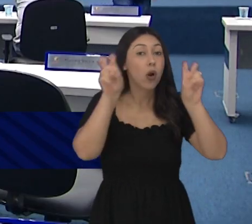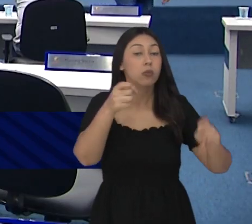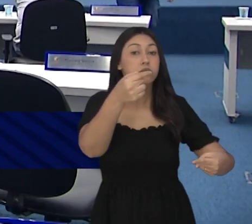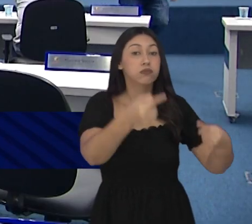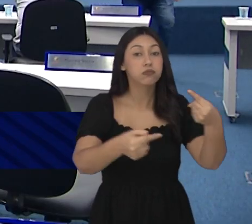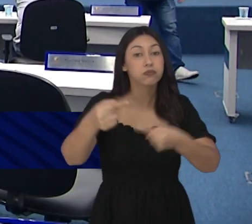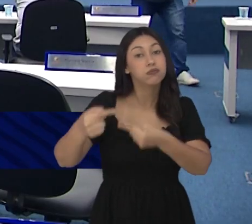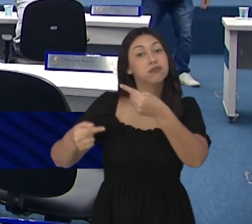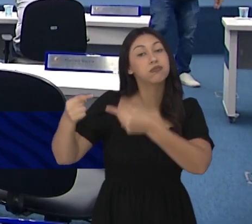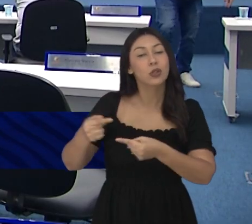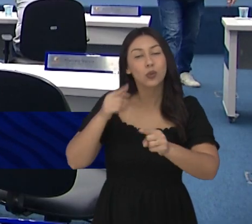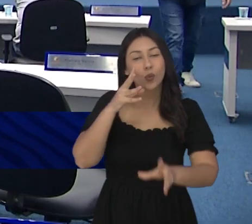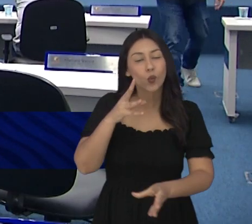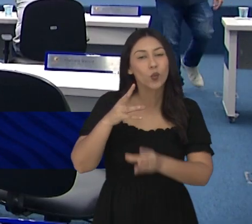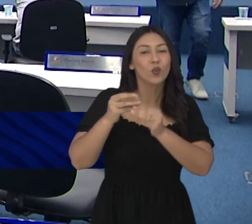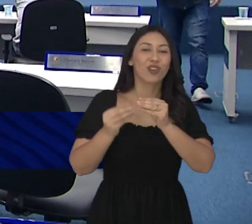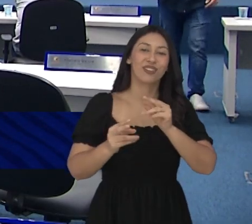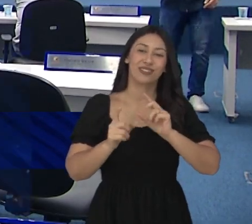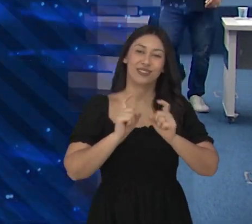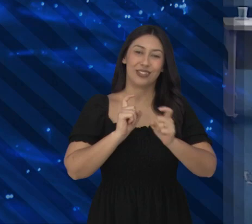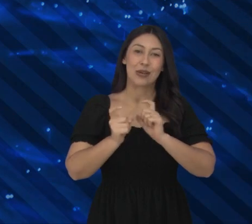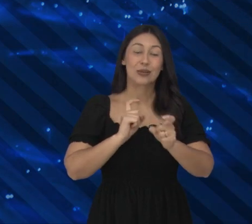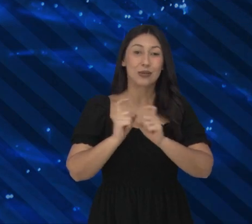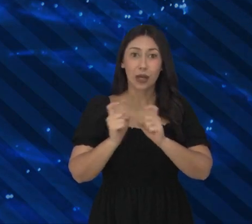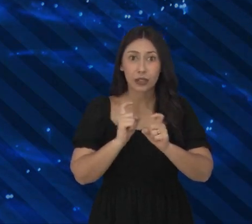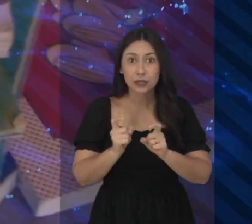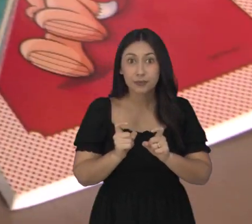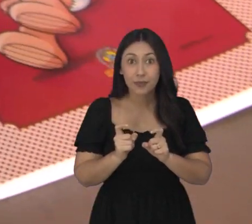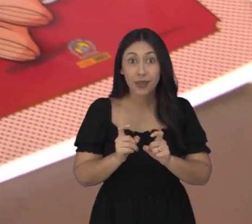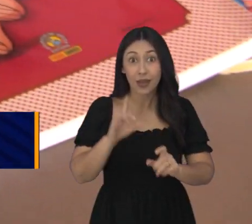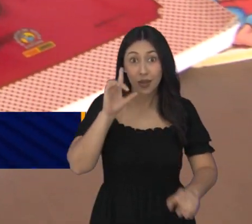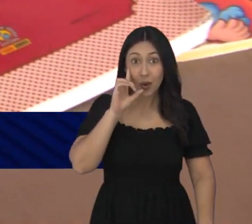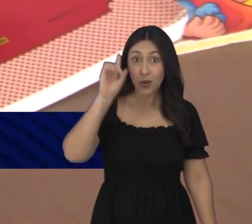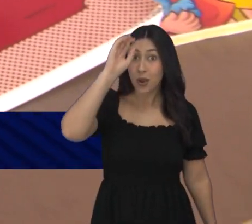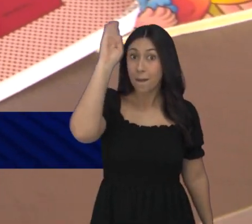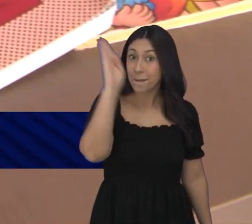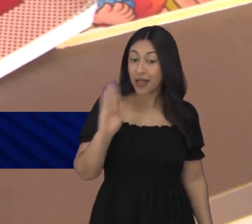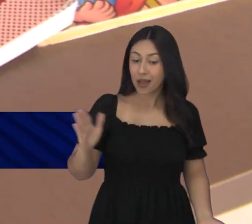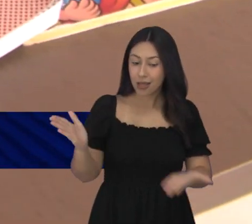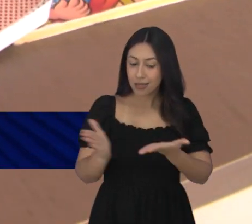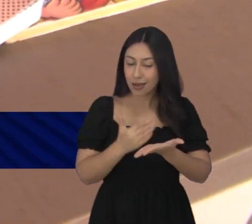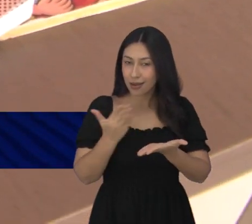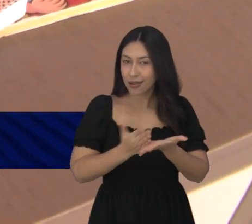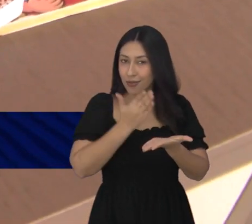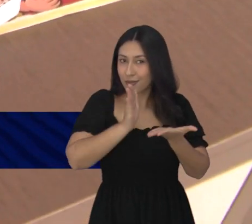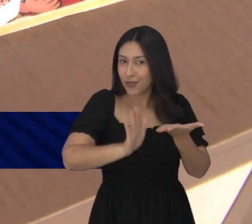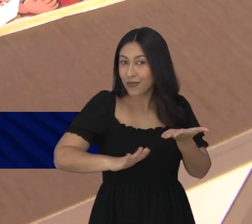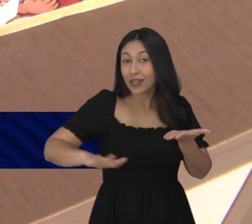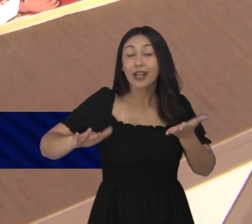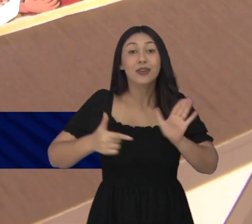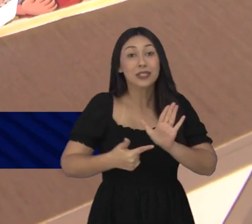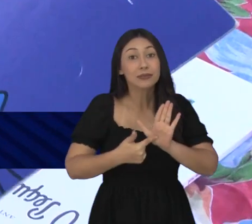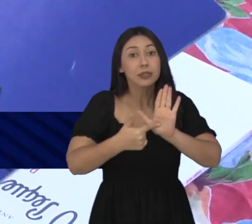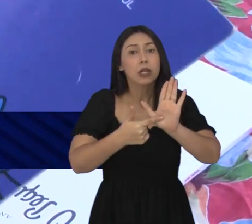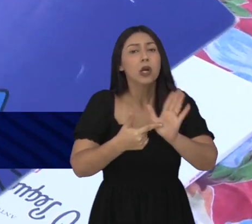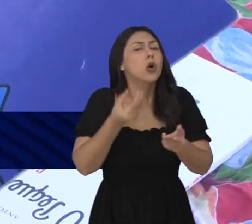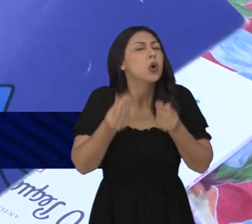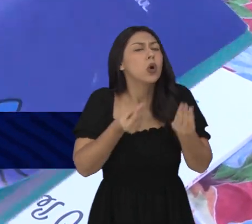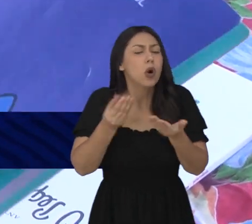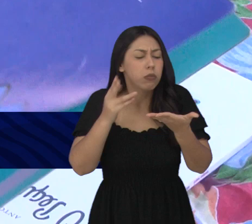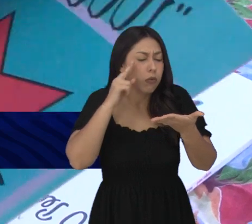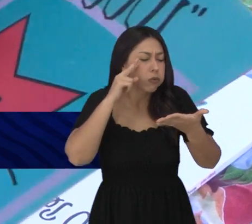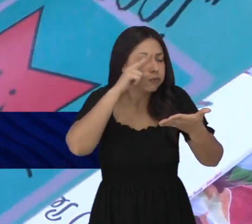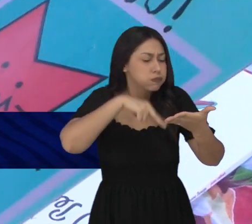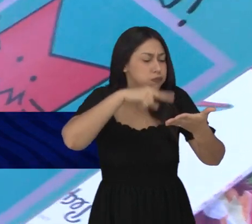pelos vereadores nos nossos resumos das sessões. E para marcar o Dia Nacional do Livro Infantil, vamos te mostrar como a leitura